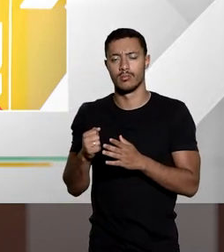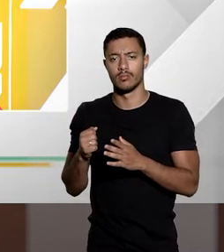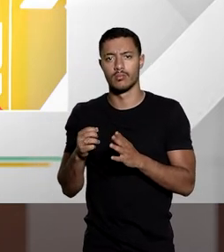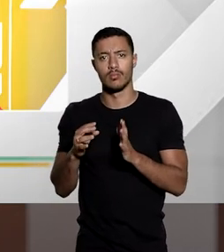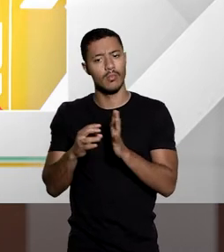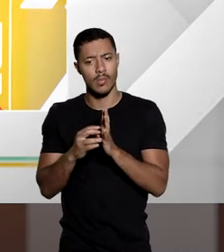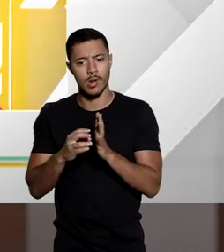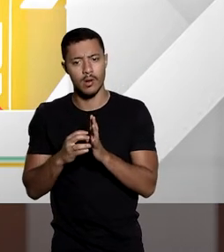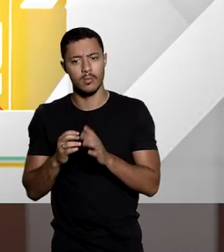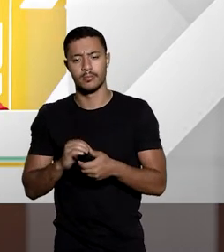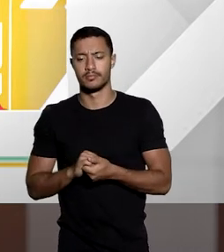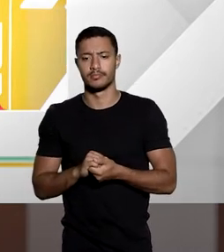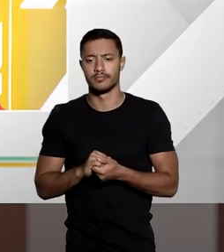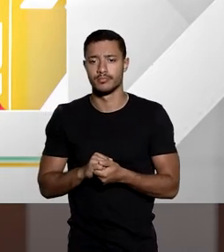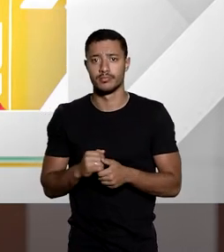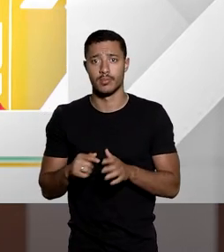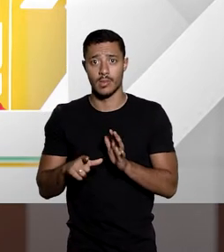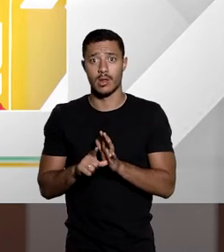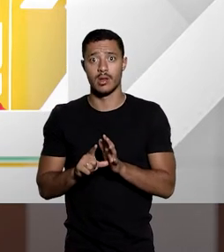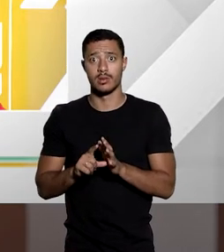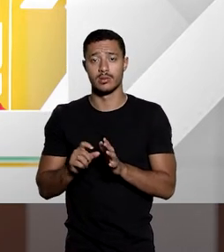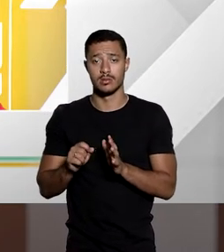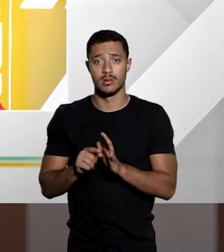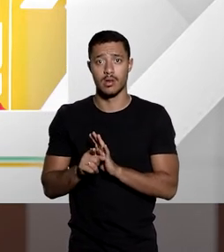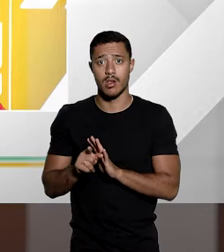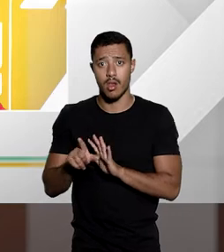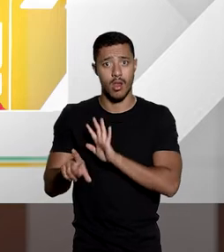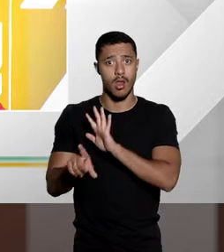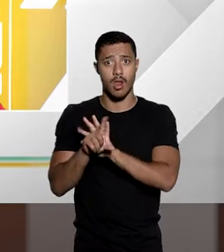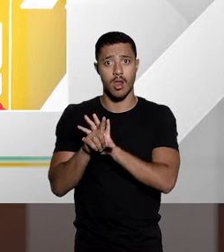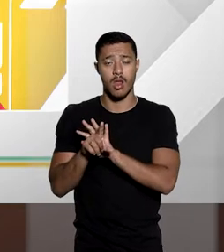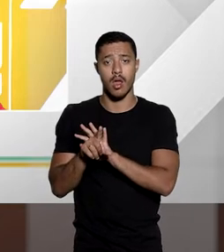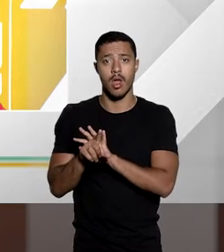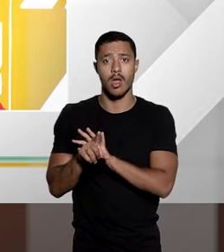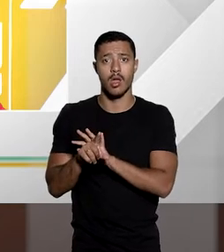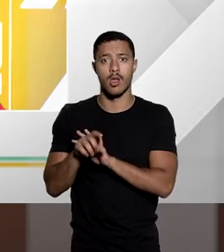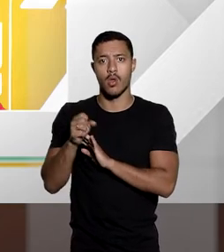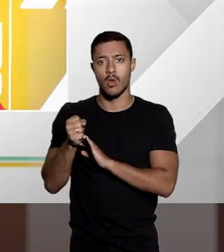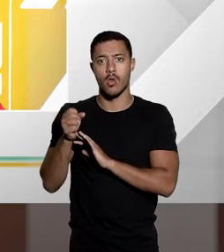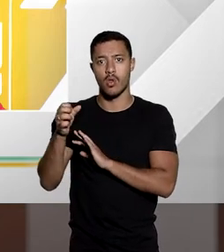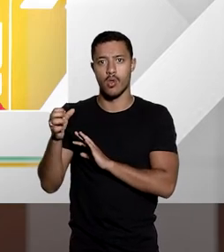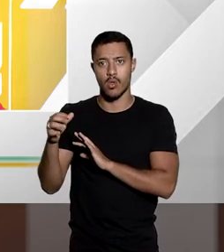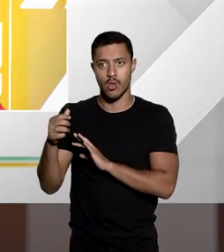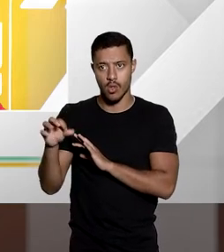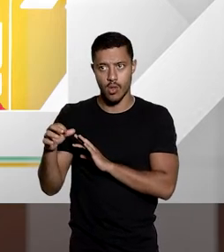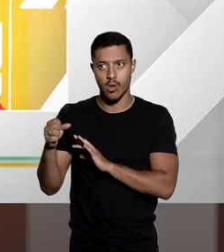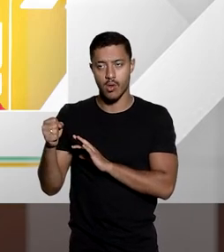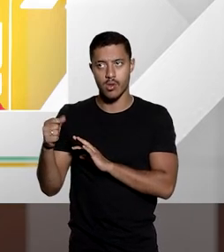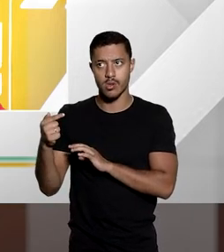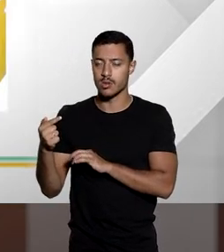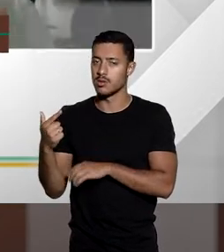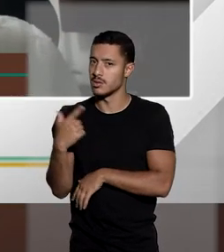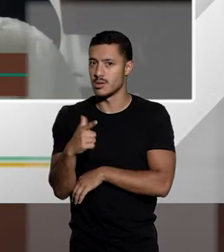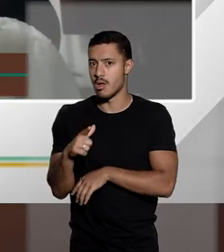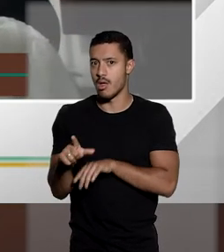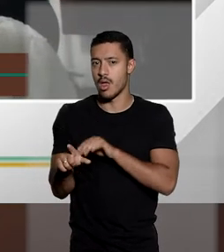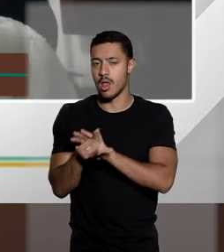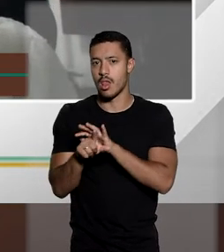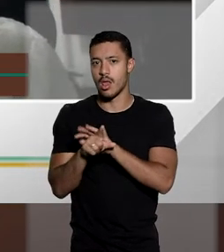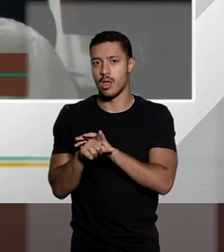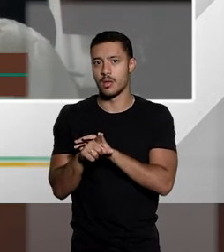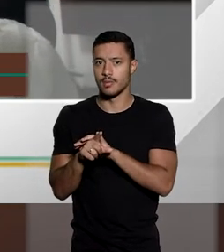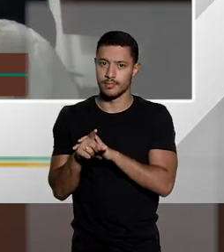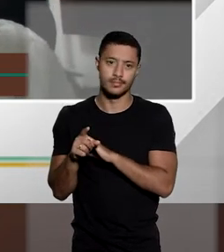público? Quando, antes de sair a lei, essa lei de concessões, Lei 8.987, não havia uma lei